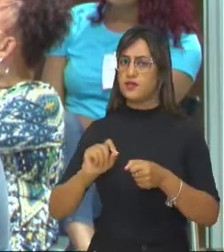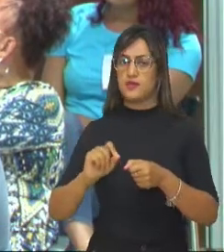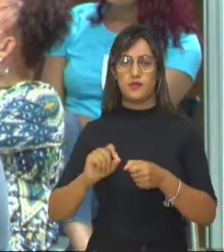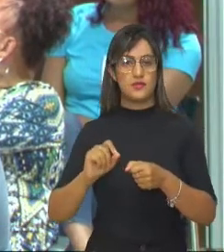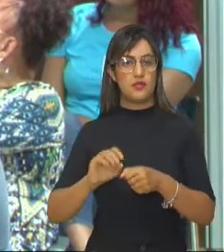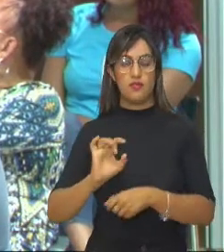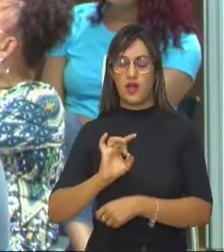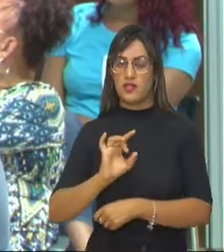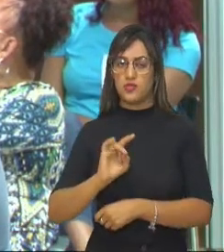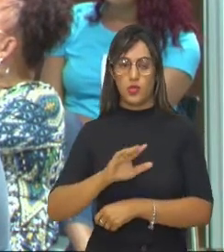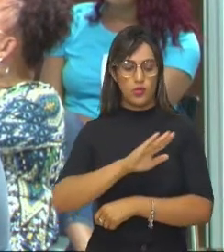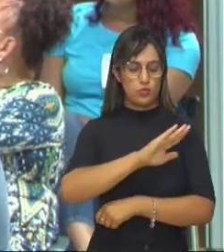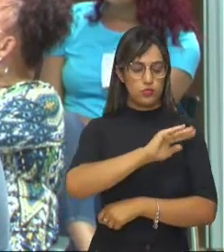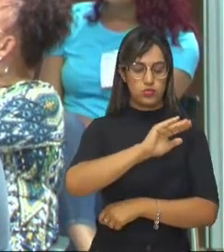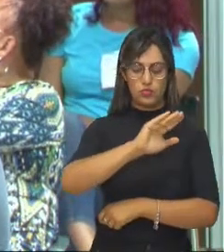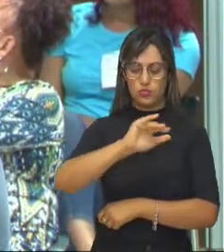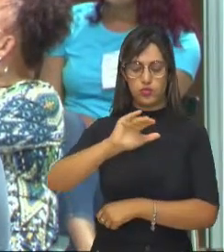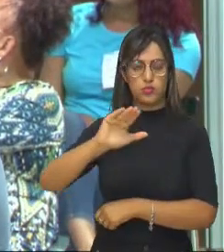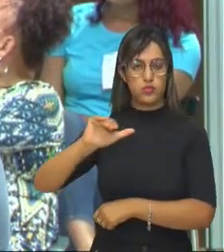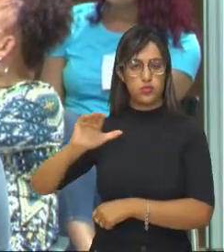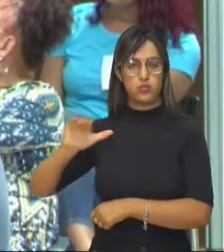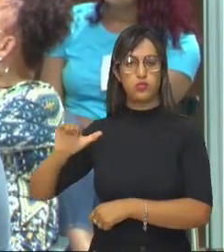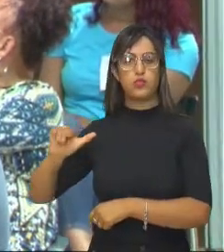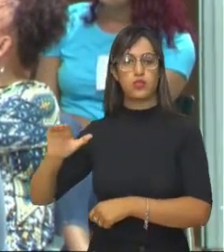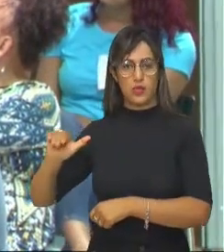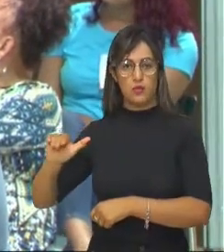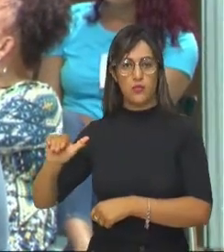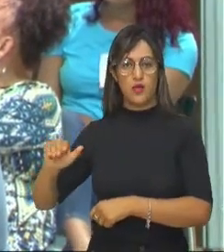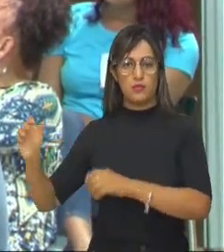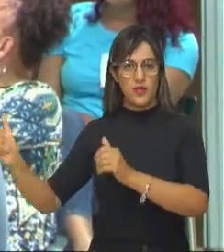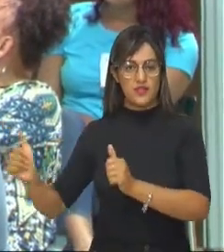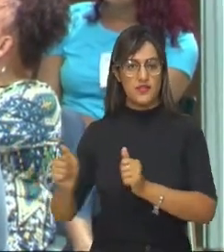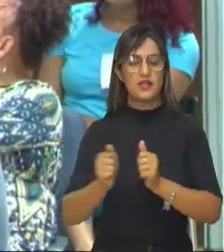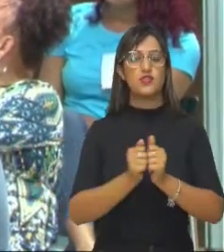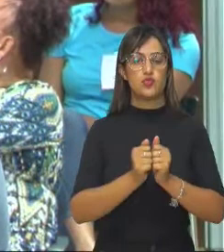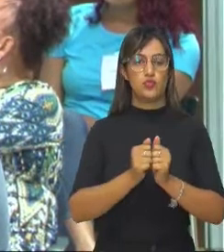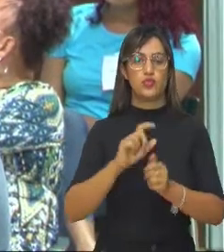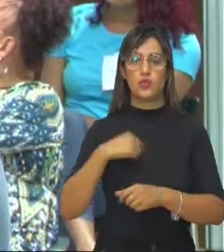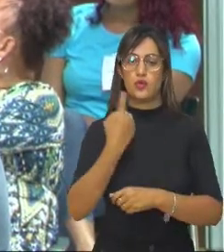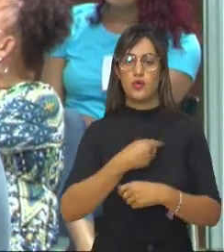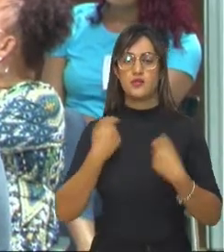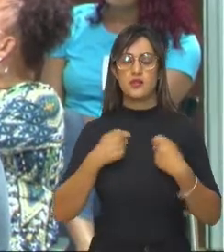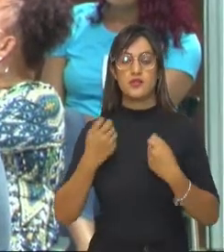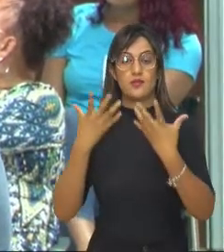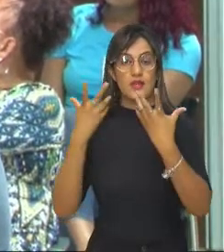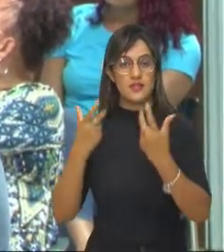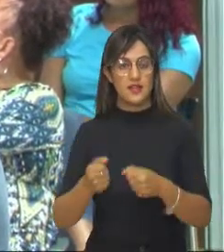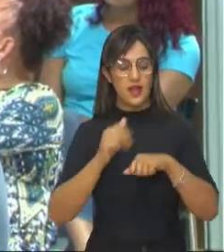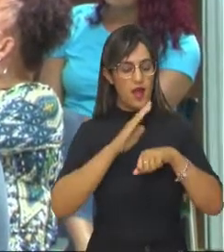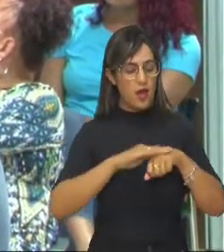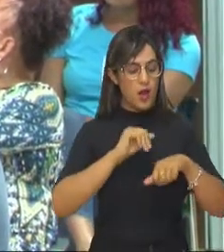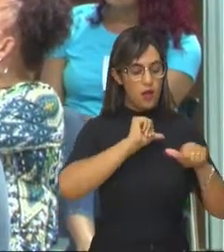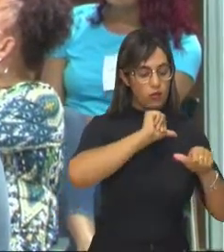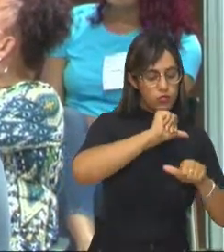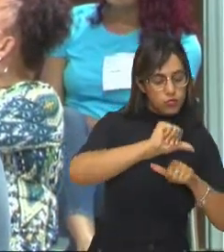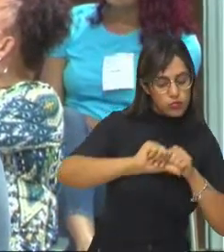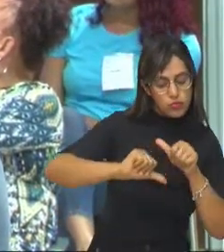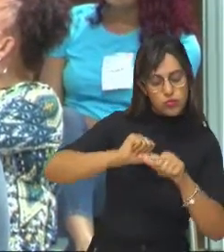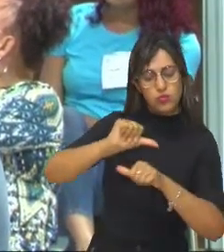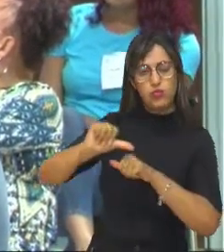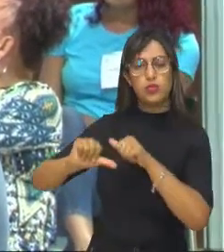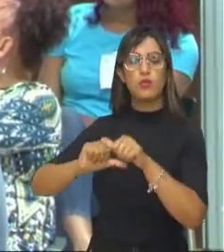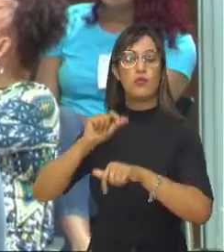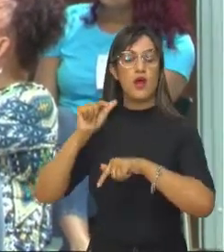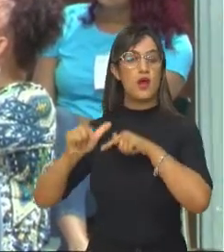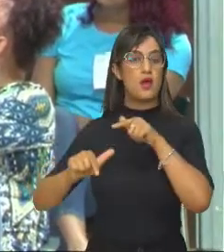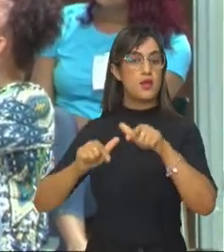apenas chamando para compor as nossas gestões. Nós precisamos acolher, nós precisamos transformar esse espaço